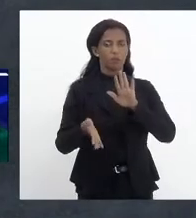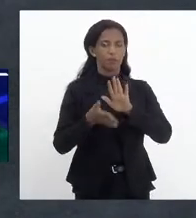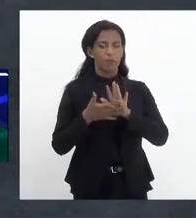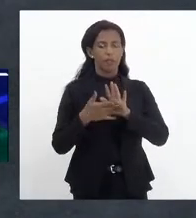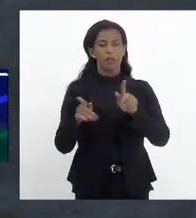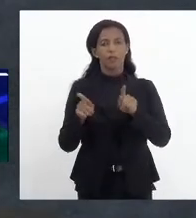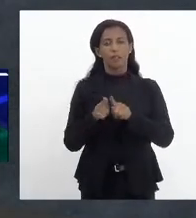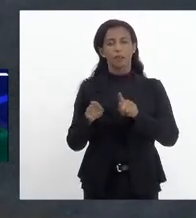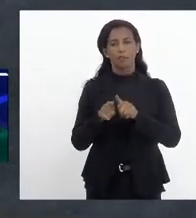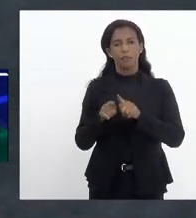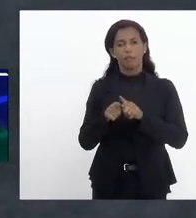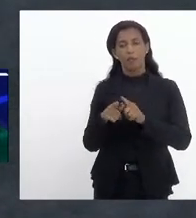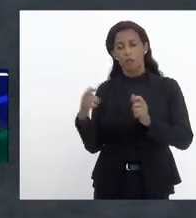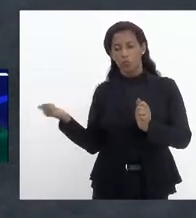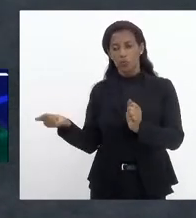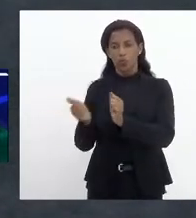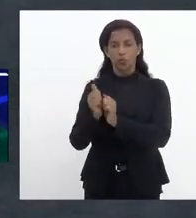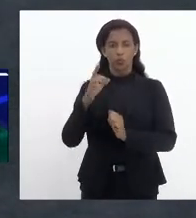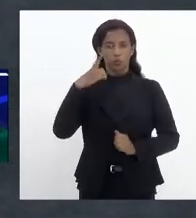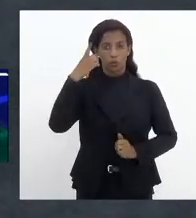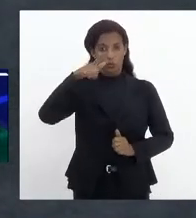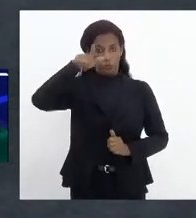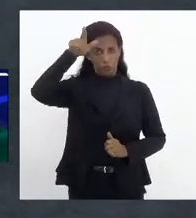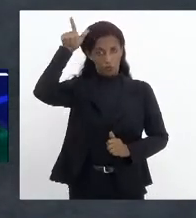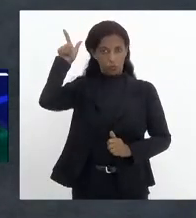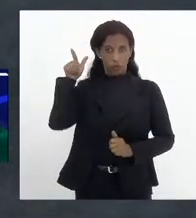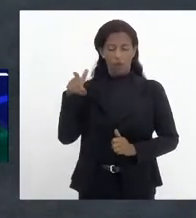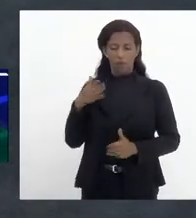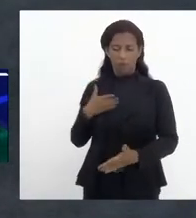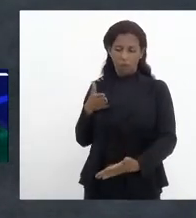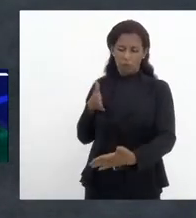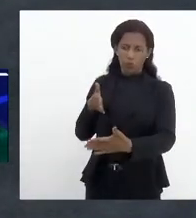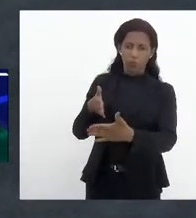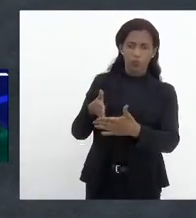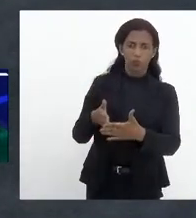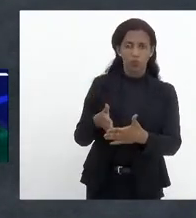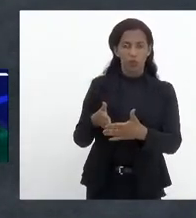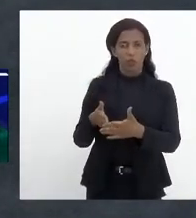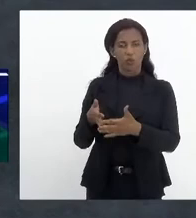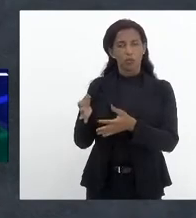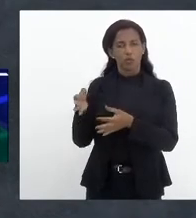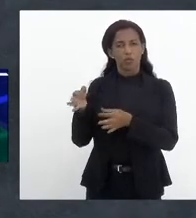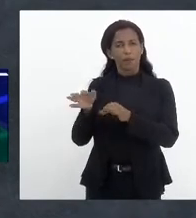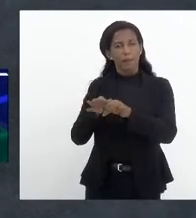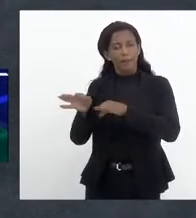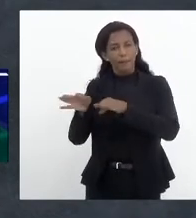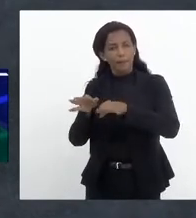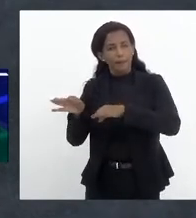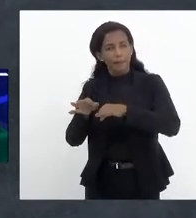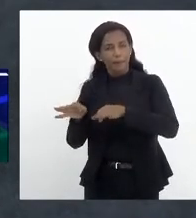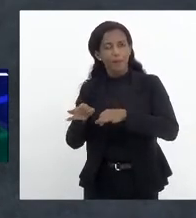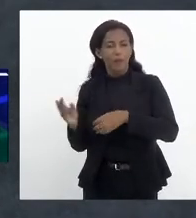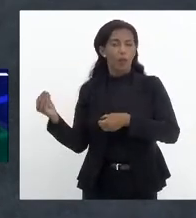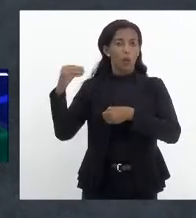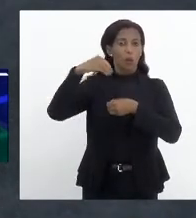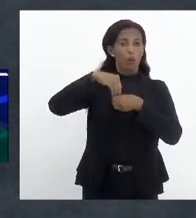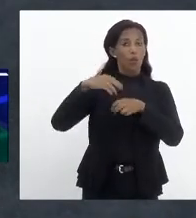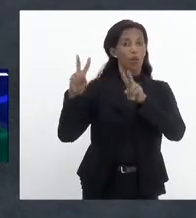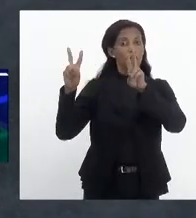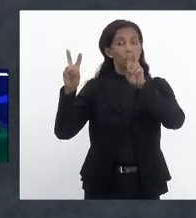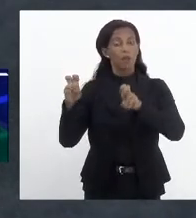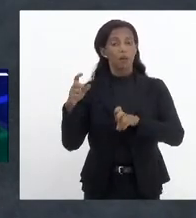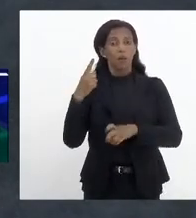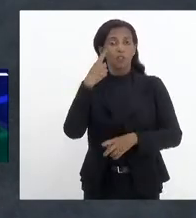com a iniciativa do deputado Luiz Paulo, vai no sentido de buscar aperfeiçoar, inserindo temas que hoje a gente vê como necessários